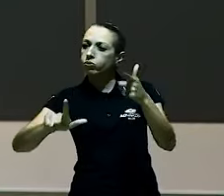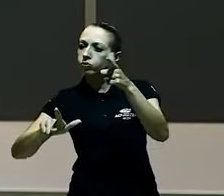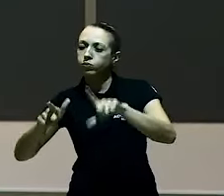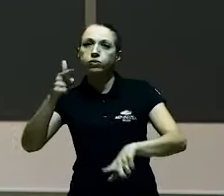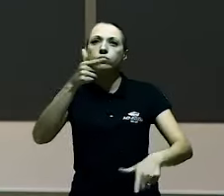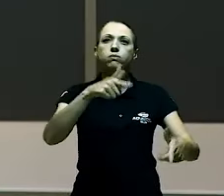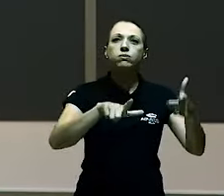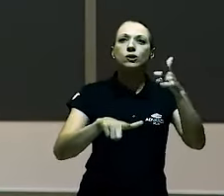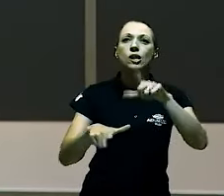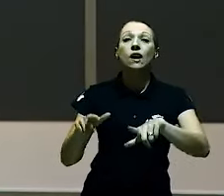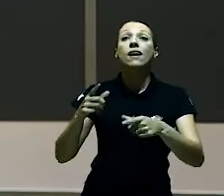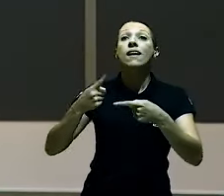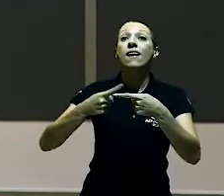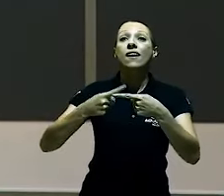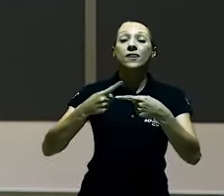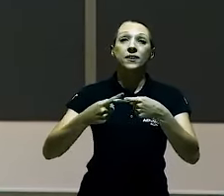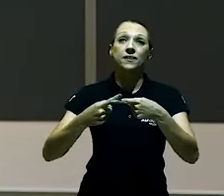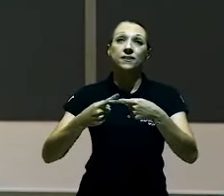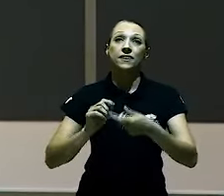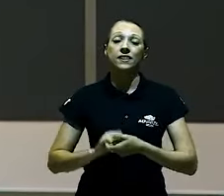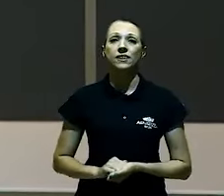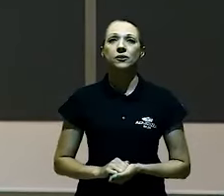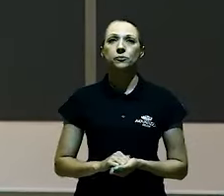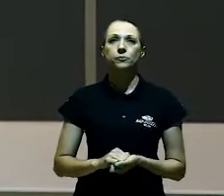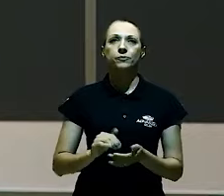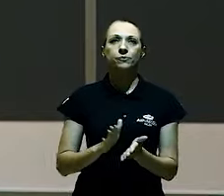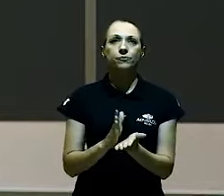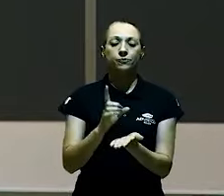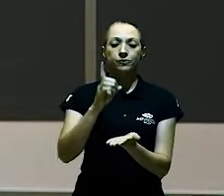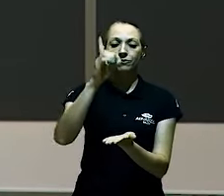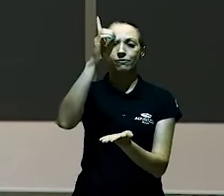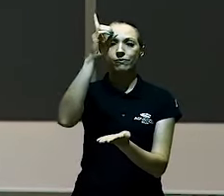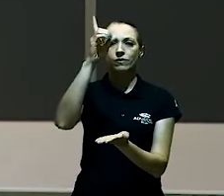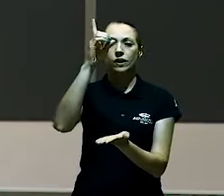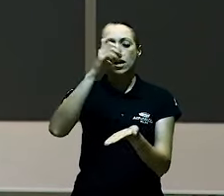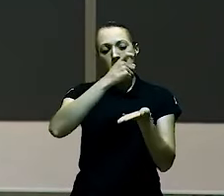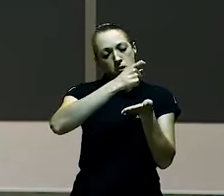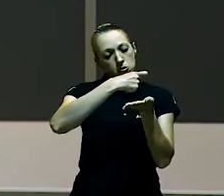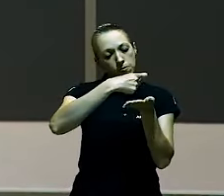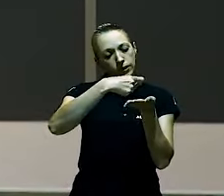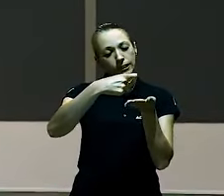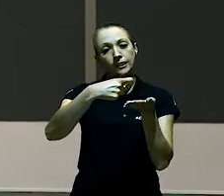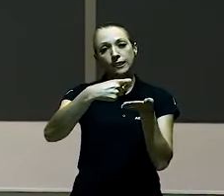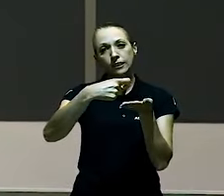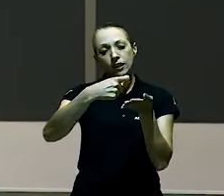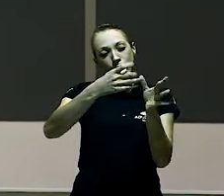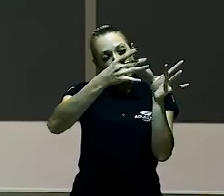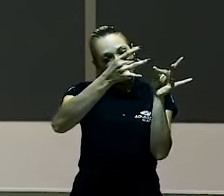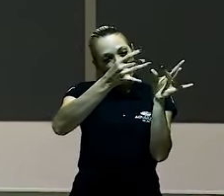hebraico é muito charmoso. Quando você faz uma exegese do livro, você vai ver que ele é escrito de forma muito, muito detalhada,